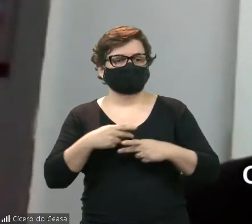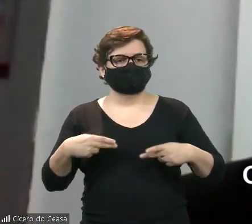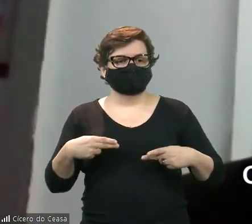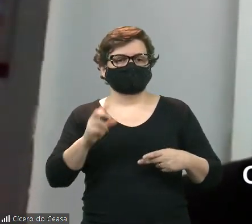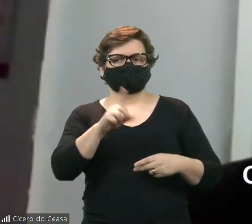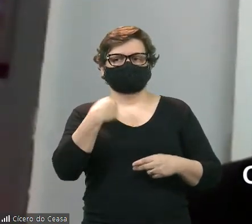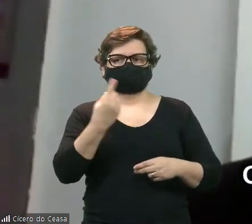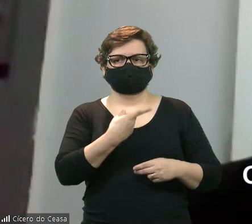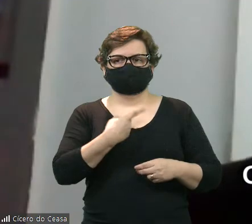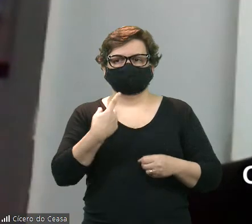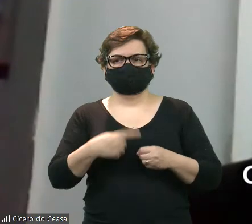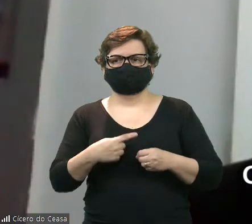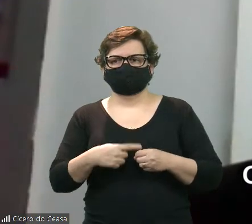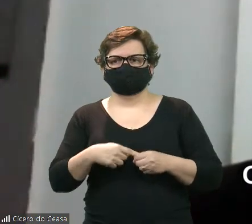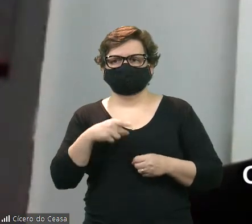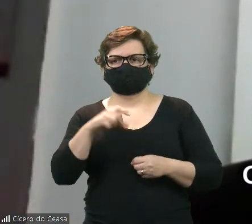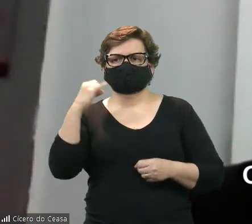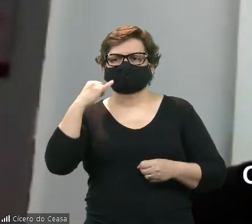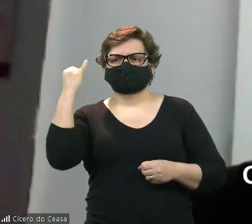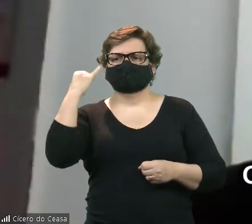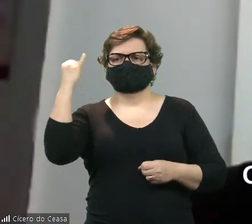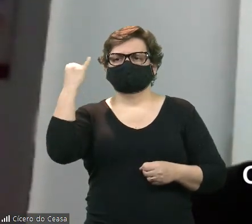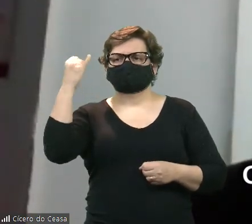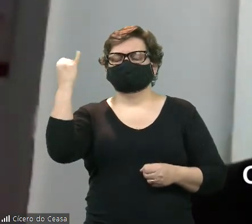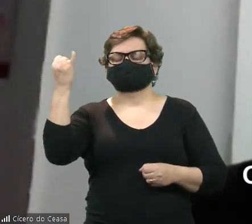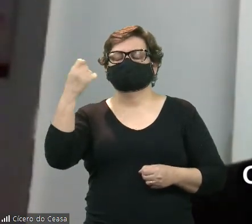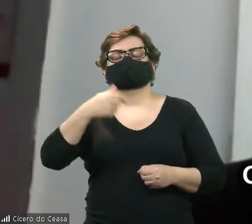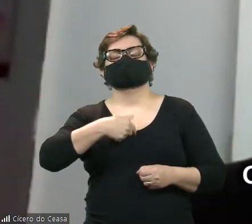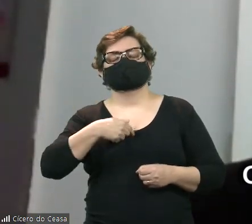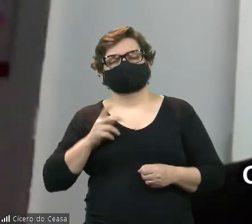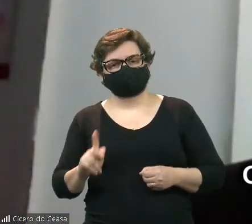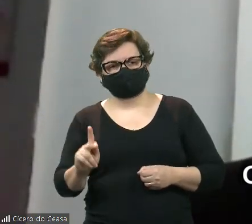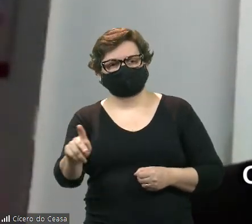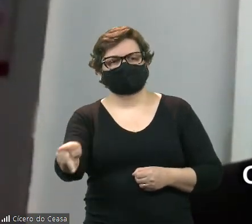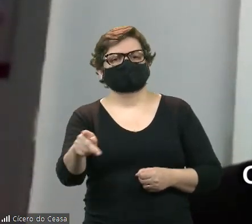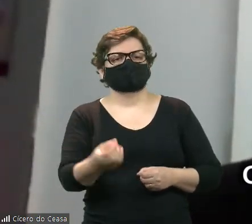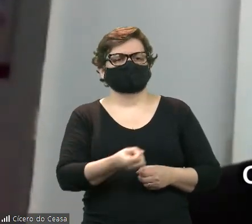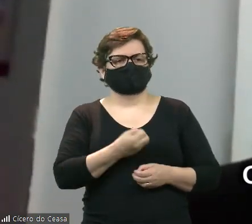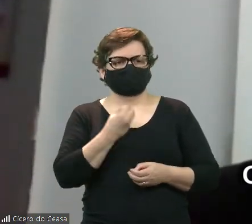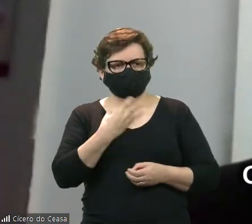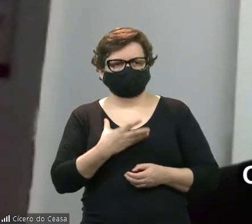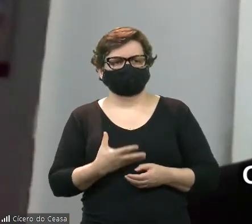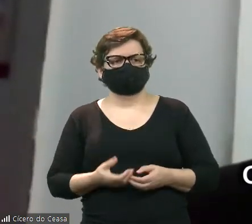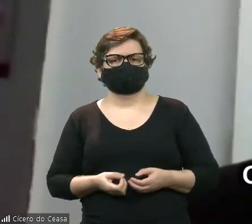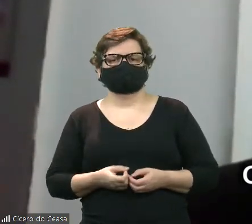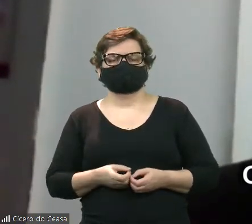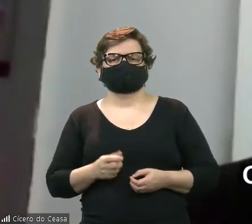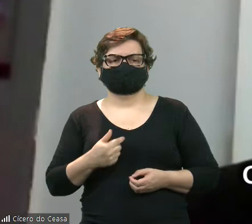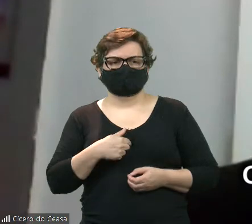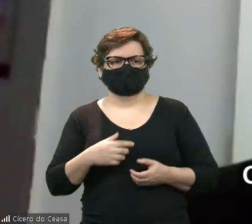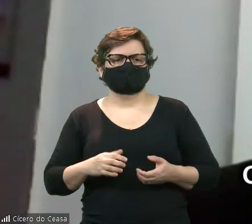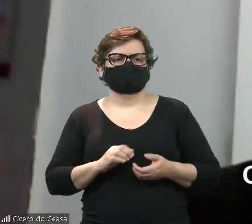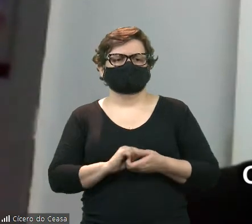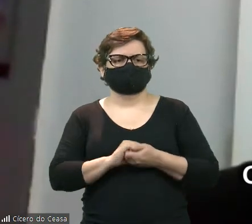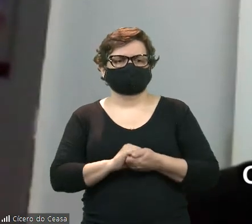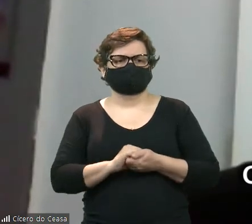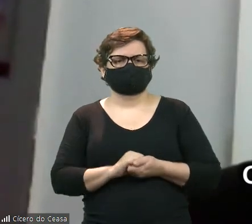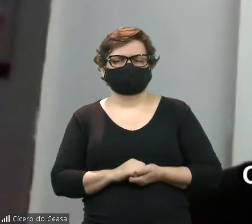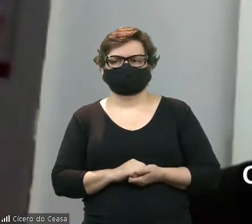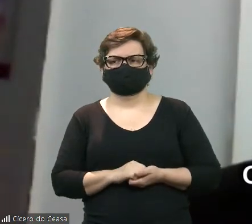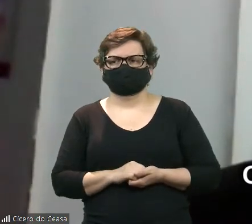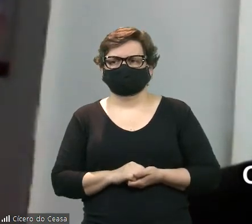da nossa cidade essa importância, eu serei sempre favorável. Então, cumprimento toda a administração, o esforço dos seus